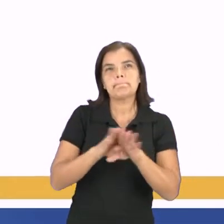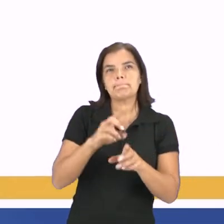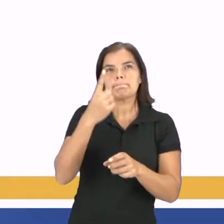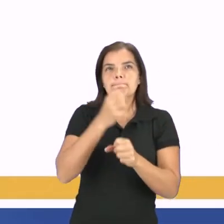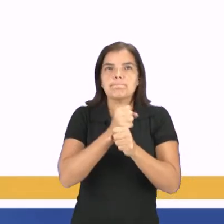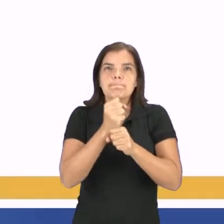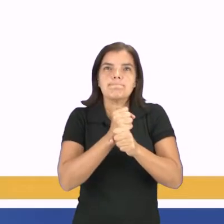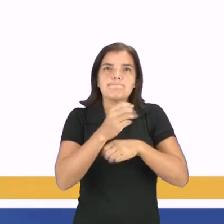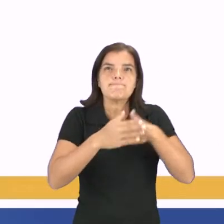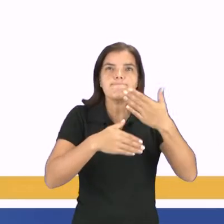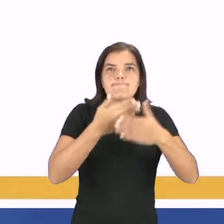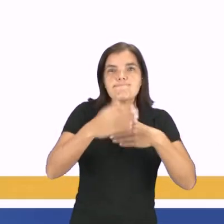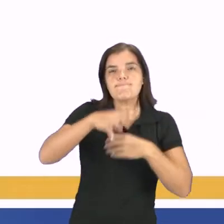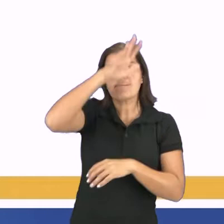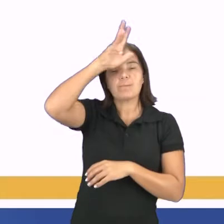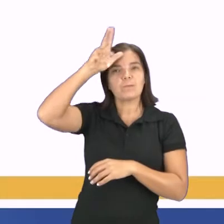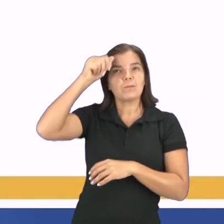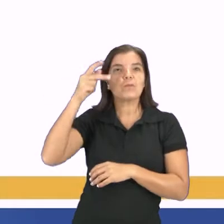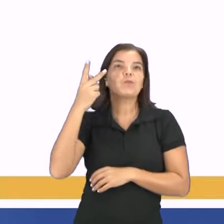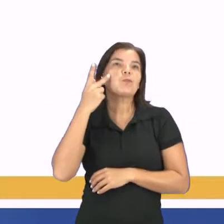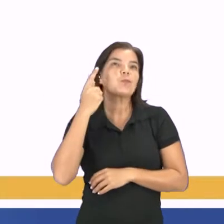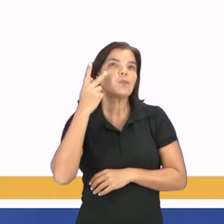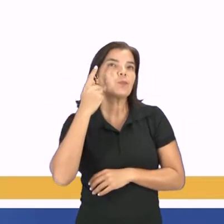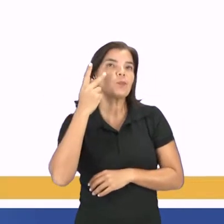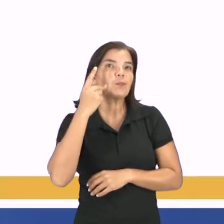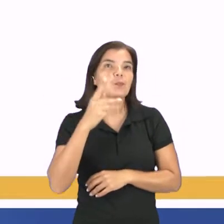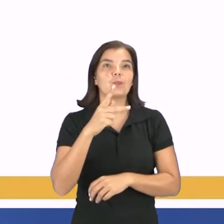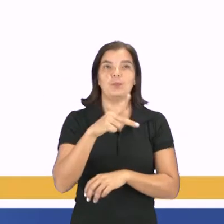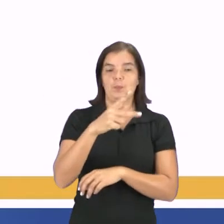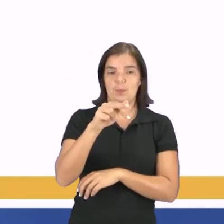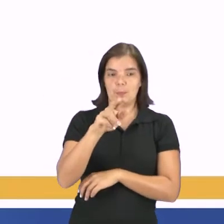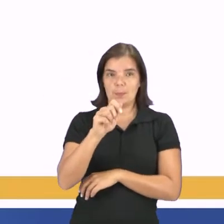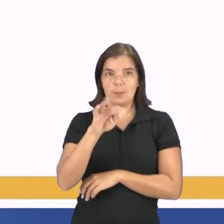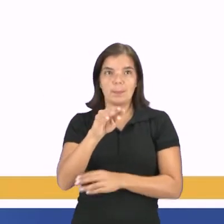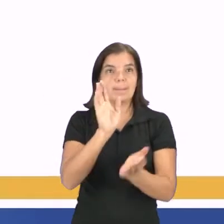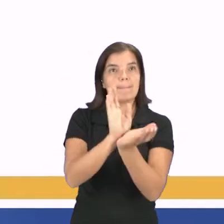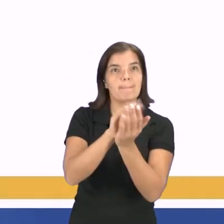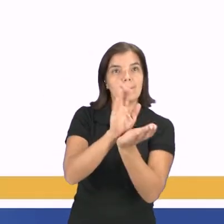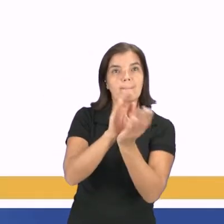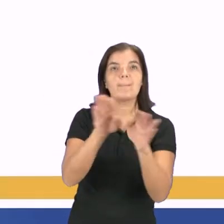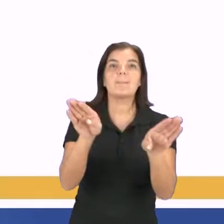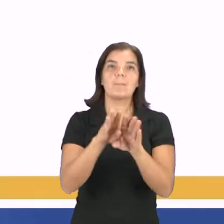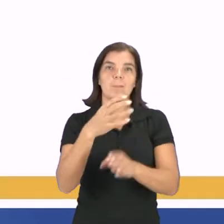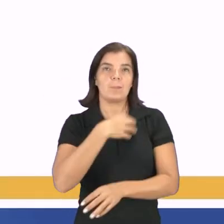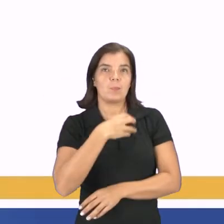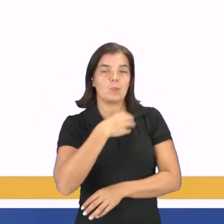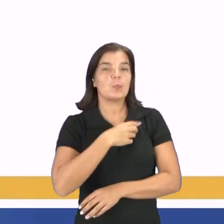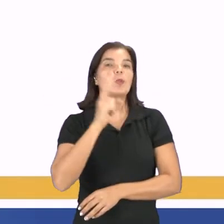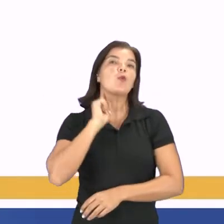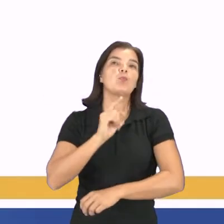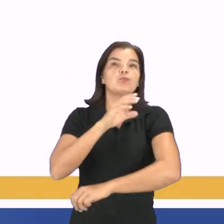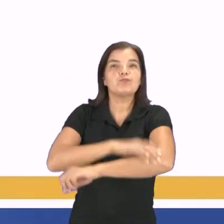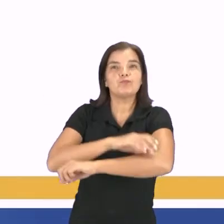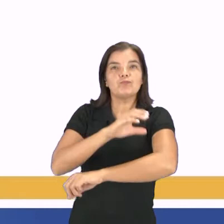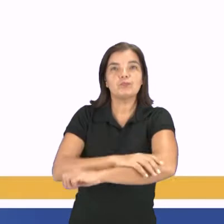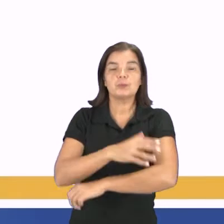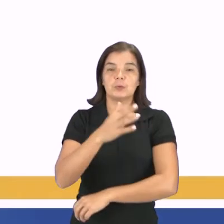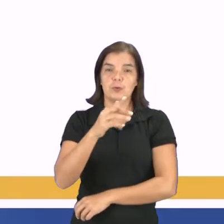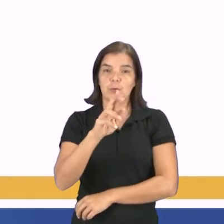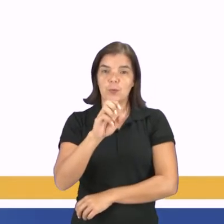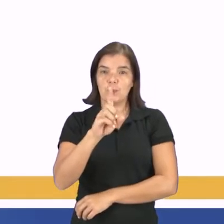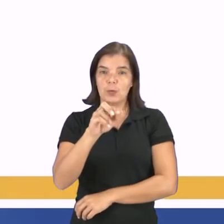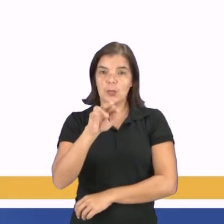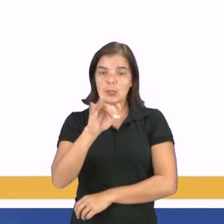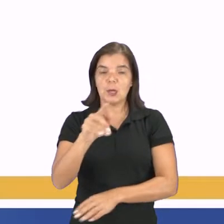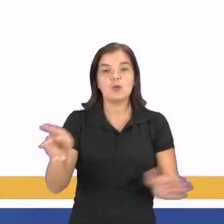ano percorrendo os estados do Amazonas, Ceará, Paraíba, Pernambuco, Bahia e Minas Gerais, Figner vai